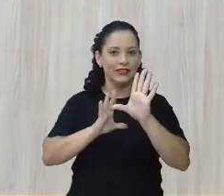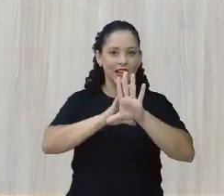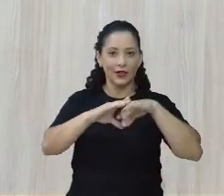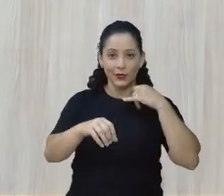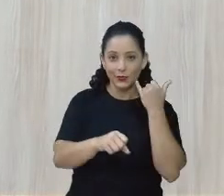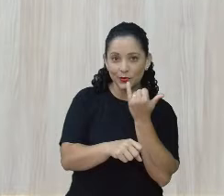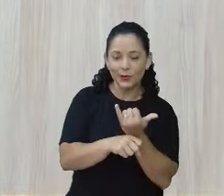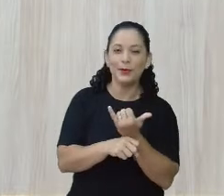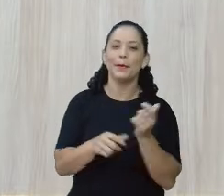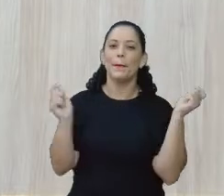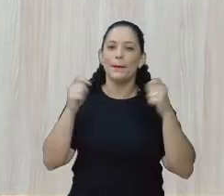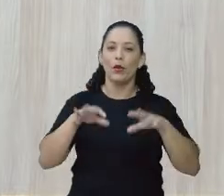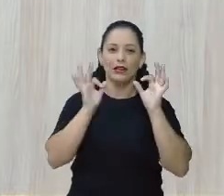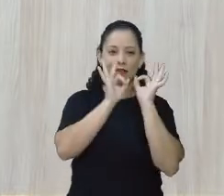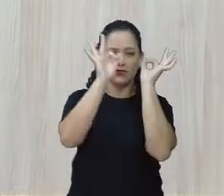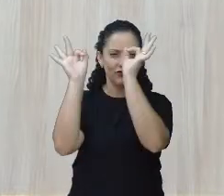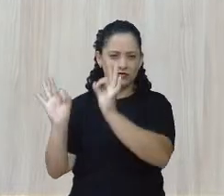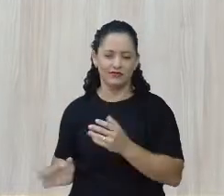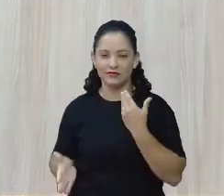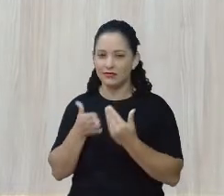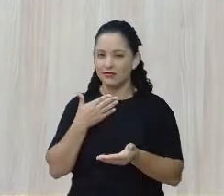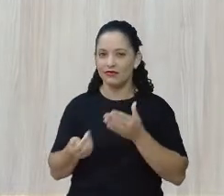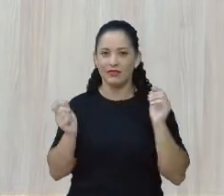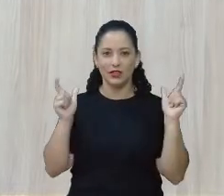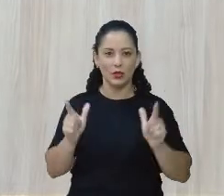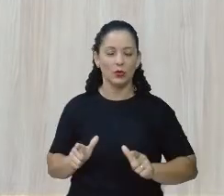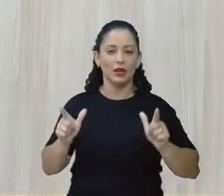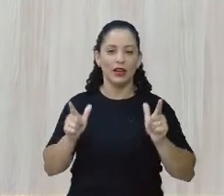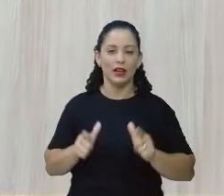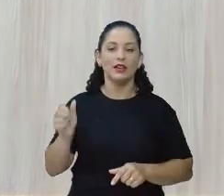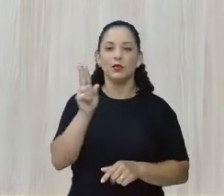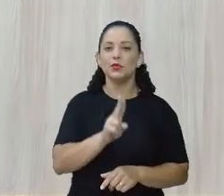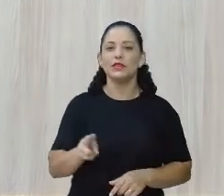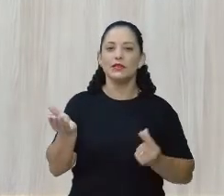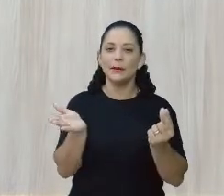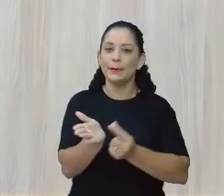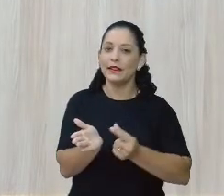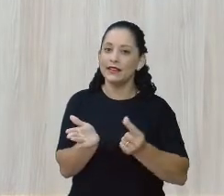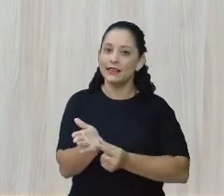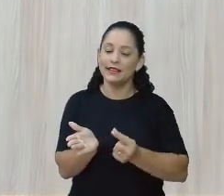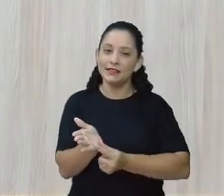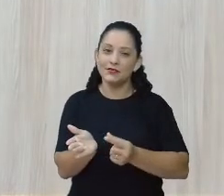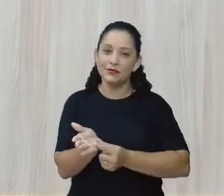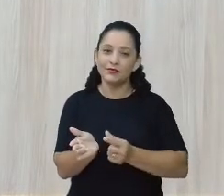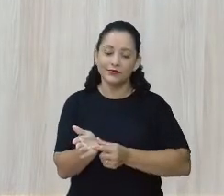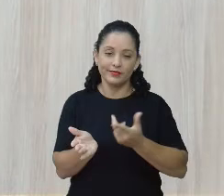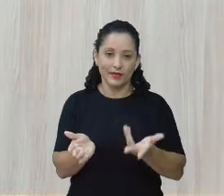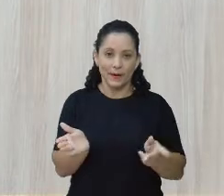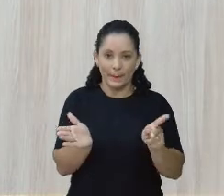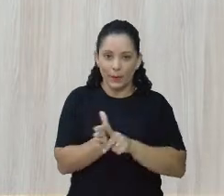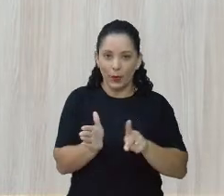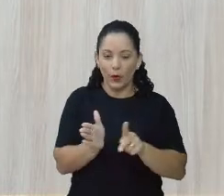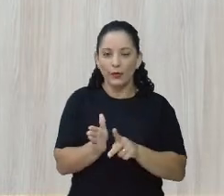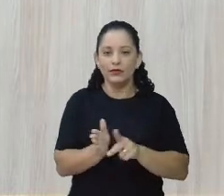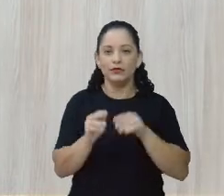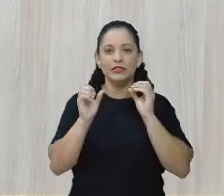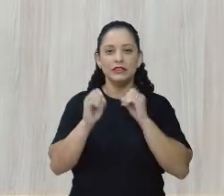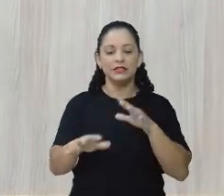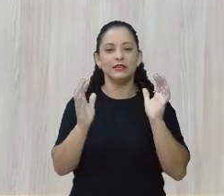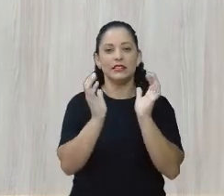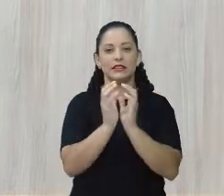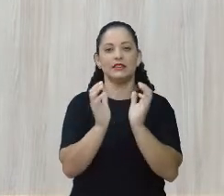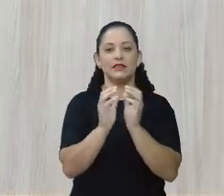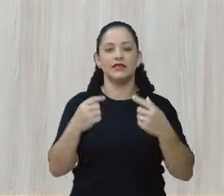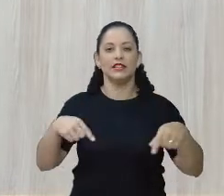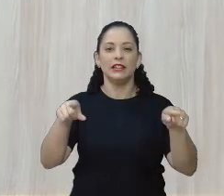vocês podem assistir quando e onde quiserem, por meio do nosso aplicativo, do app do Educa Recife e também do nosso